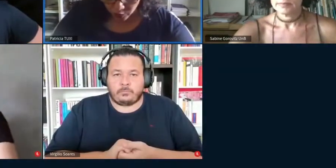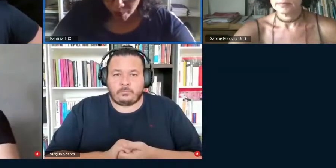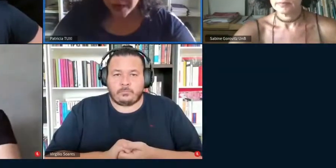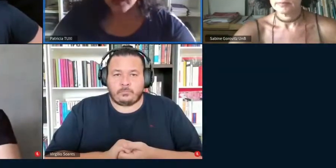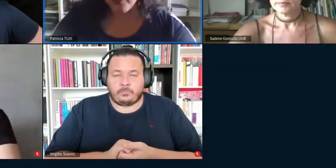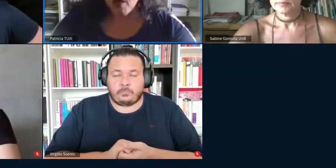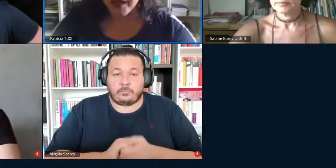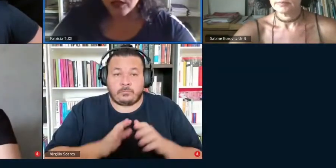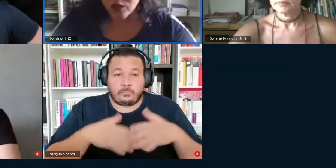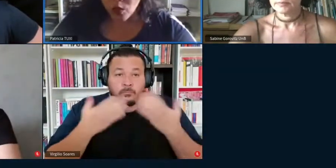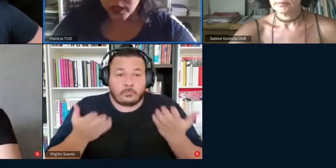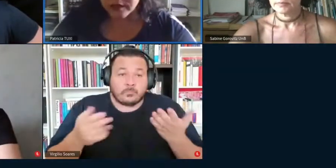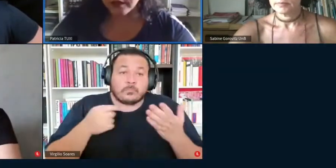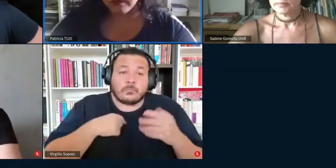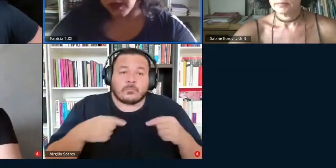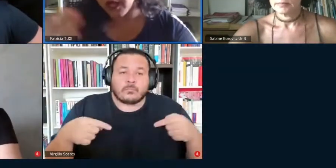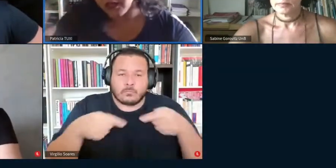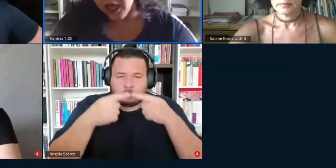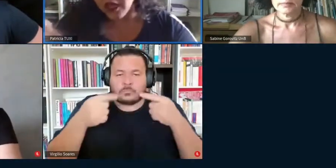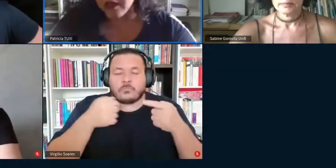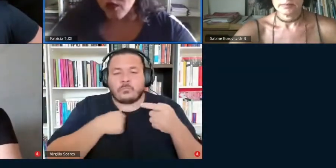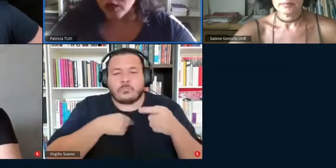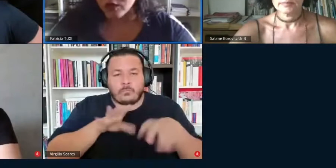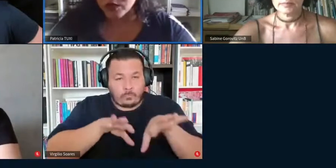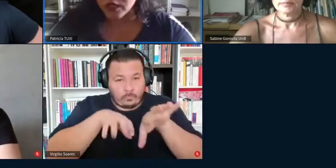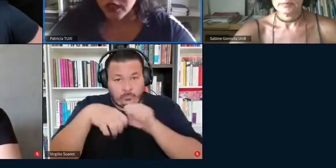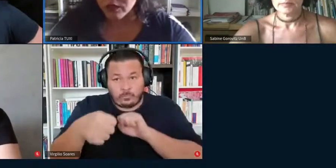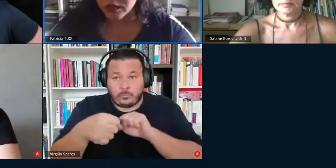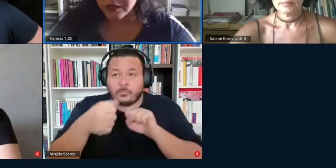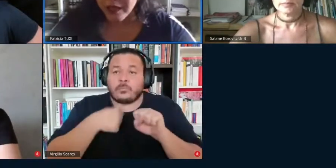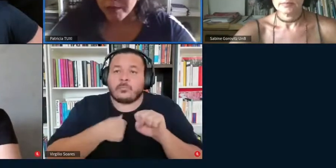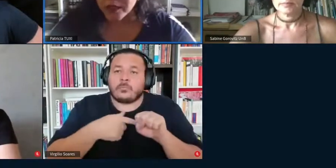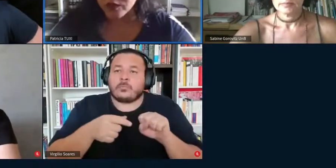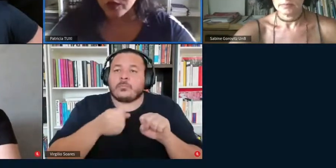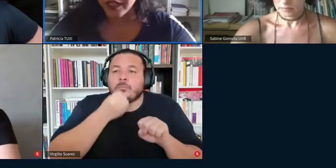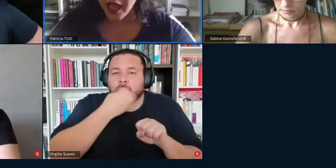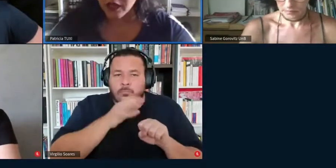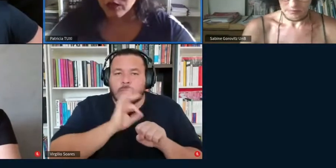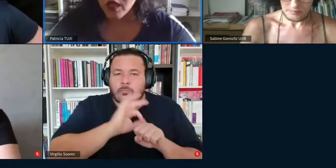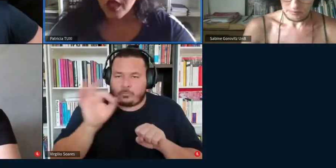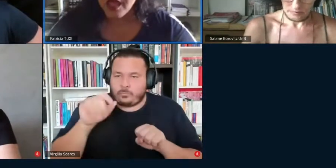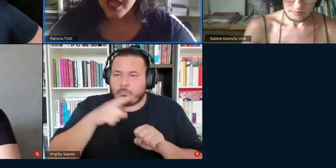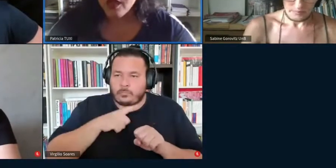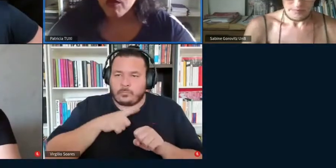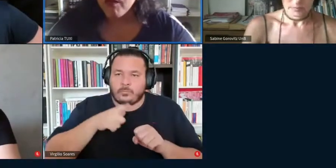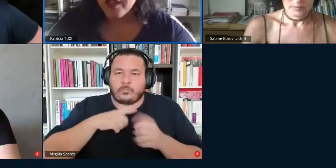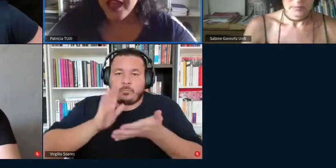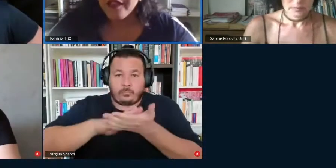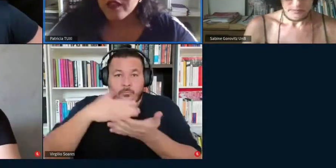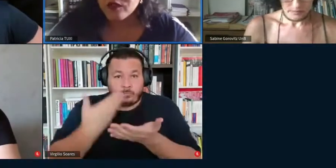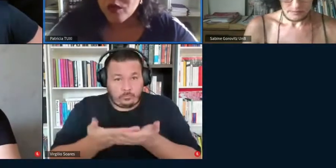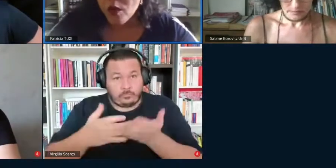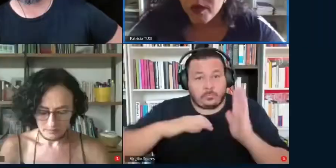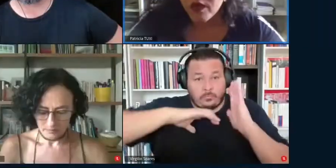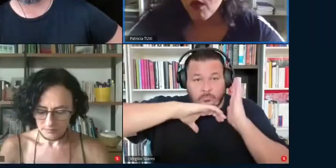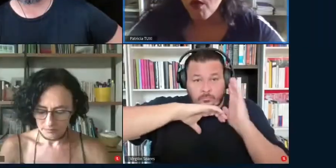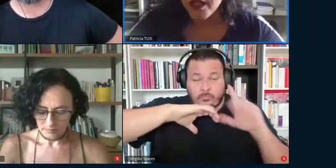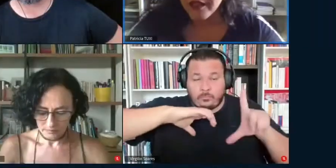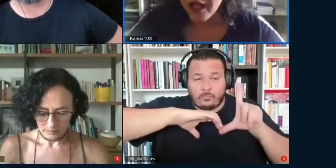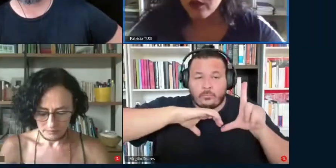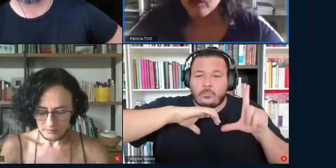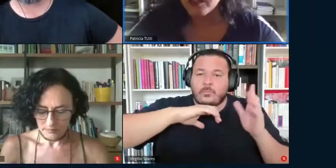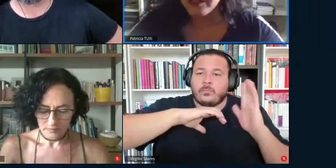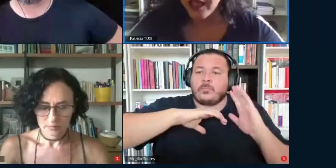Então, sobre as formações, até ótimo que tenham os intérpretes do Senado. Eu não vi nada sobre